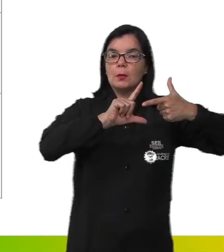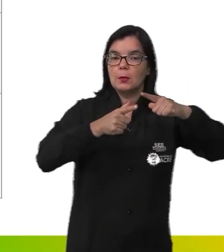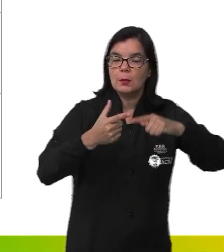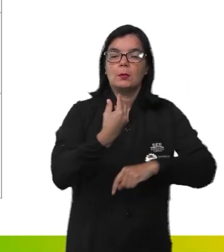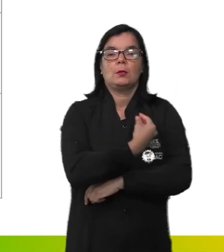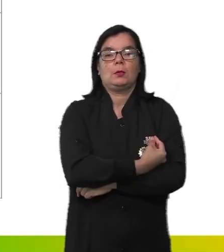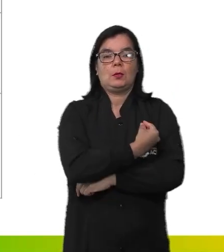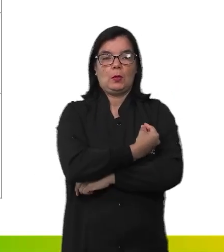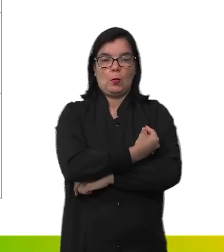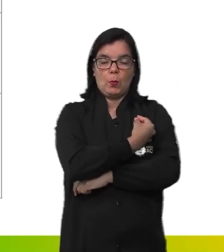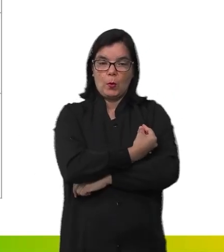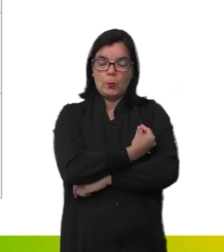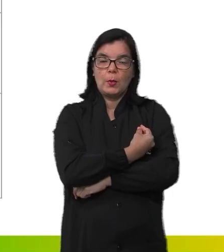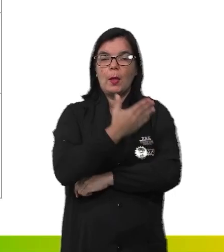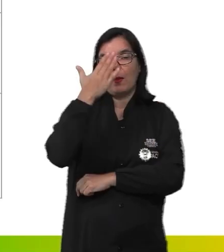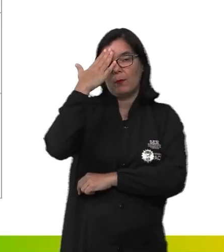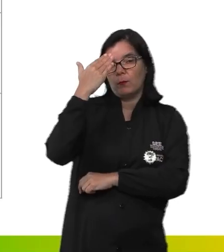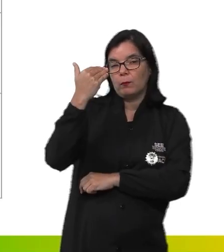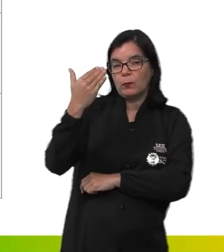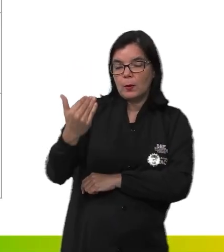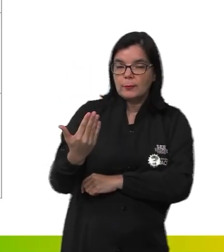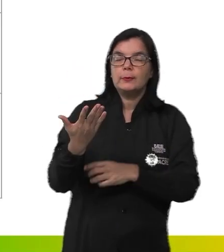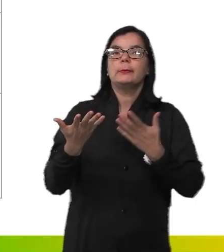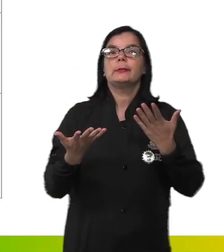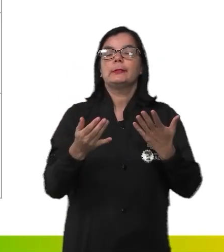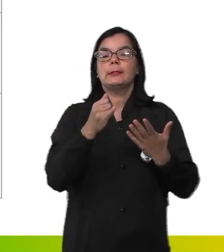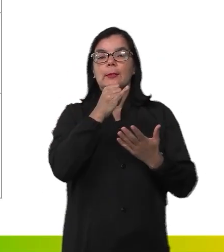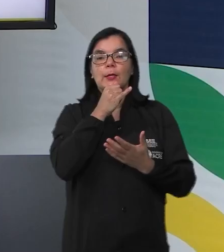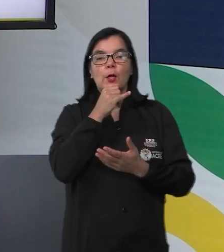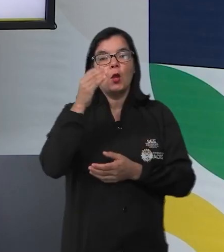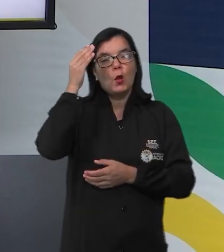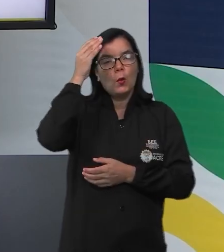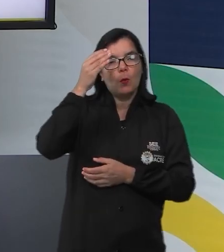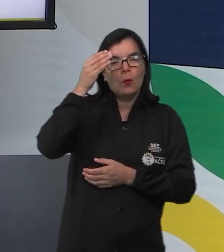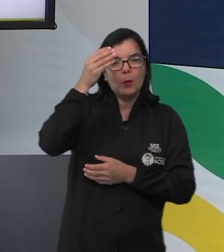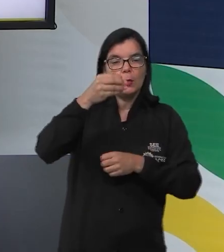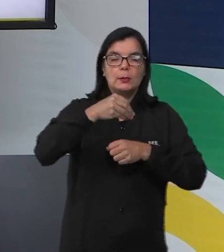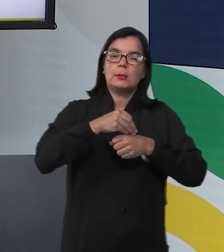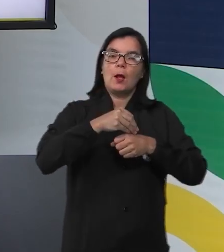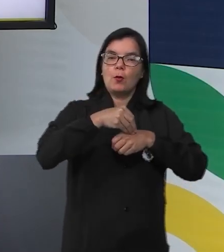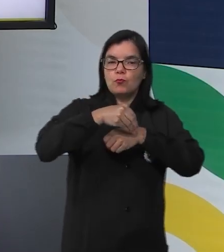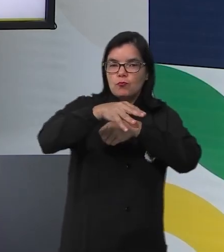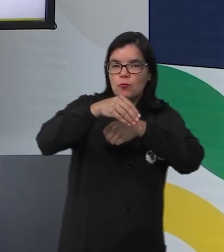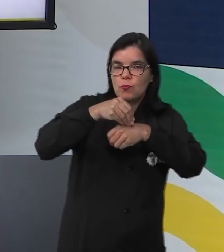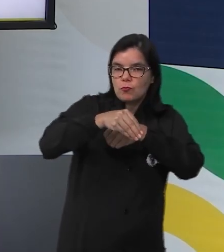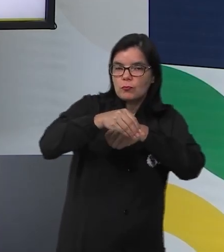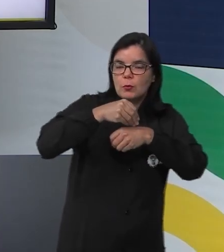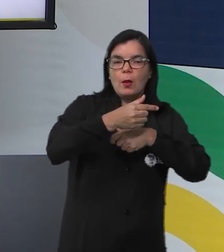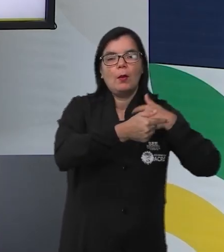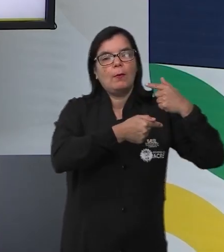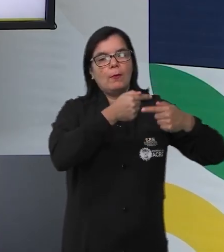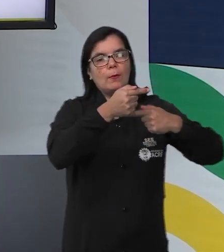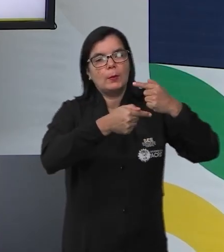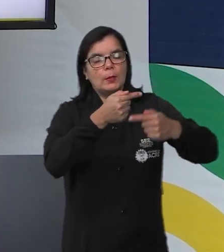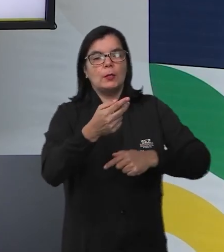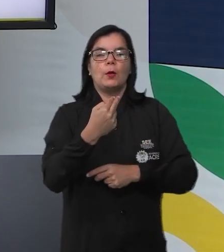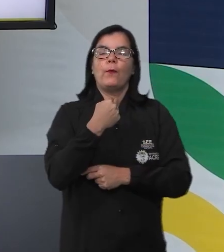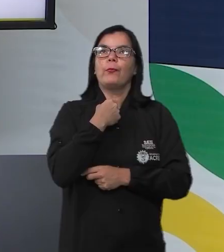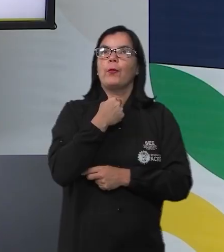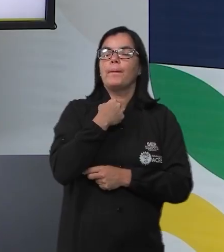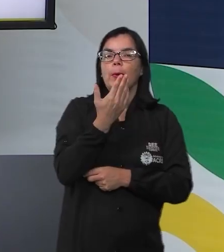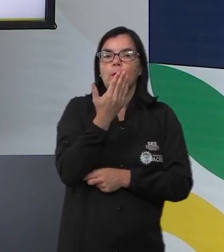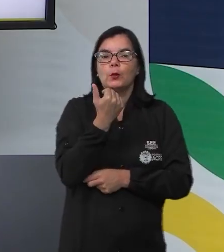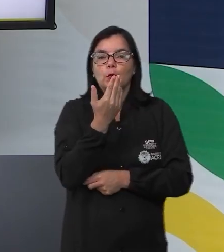vivência. É aquela famosa, né, conhecimento passado de geração para geração. Por exemplo, não pode